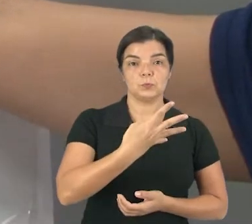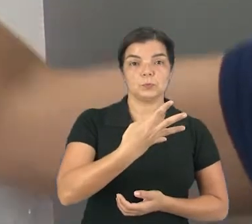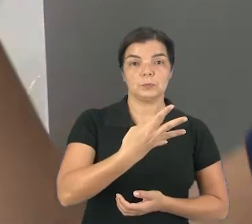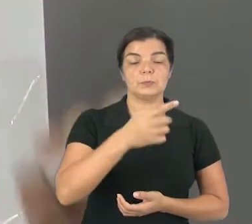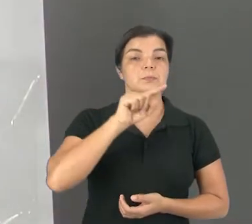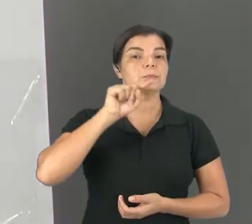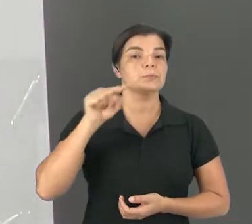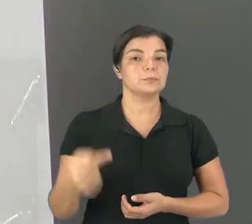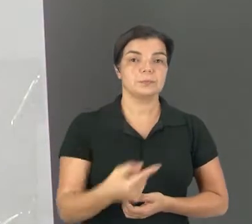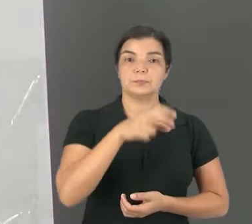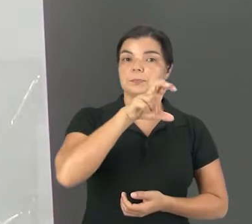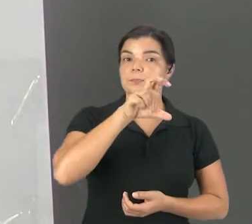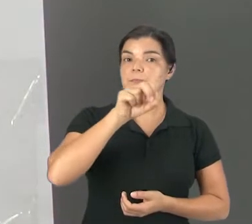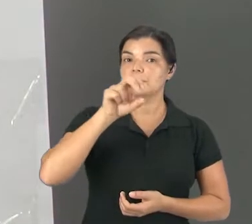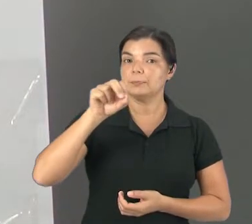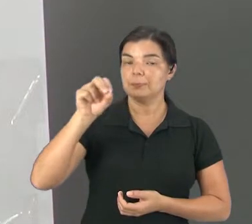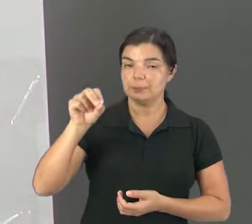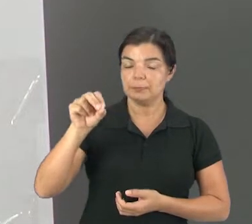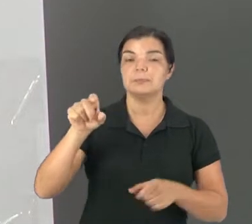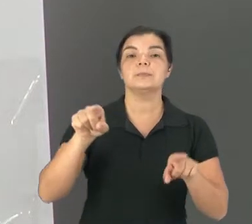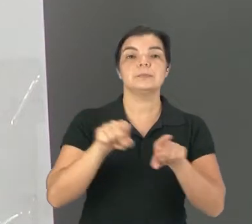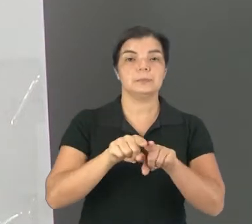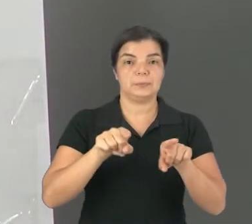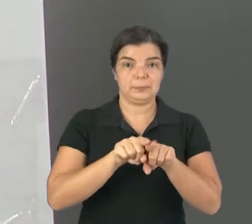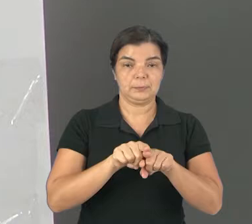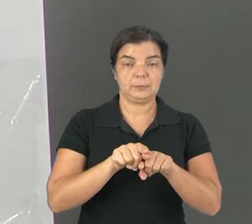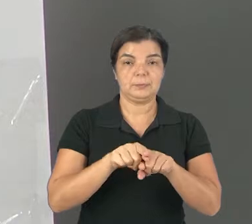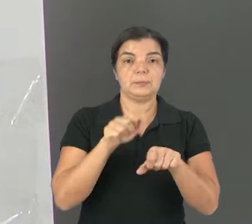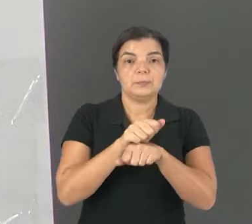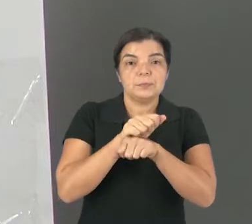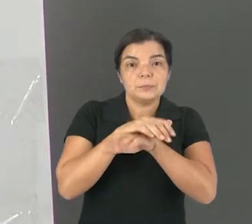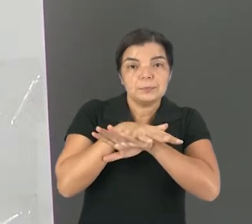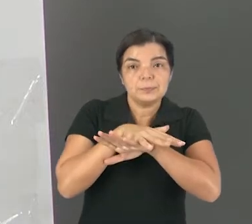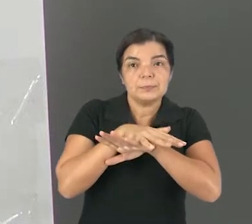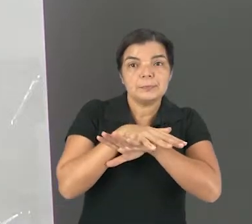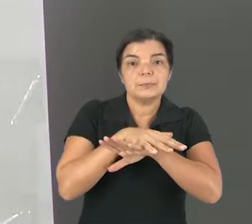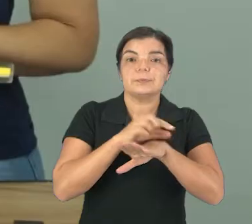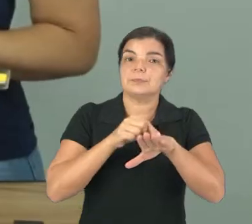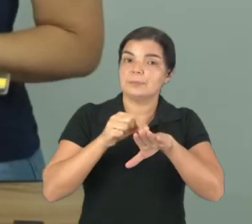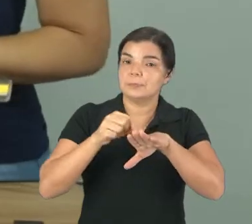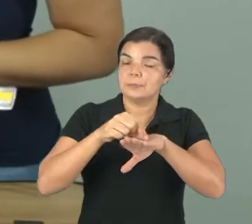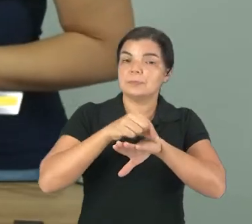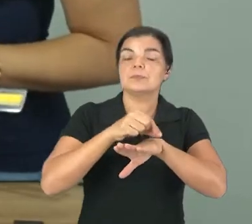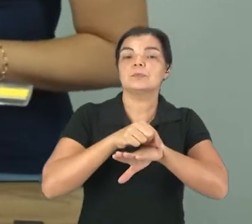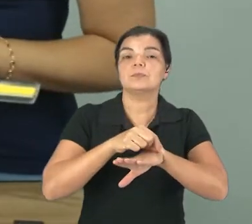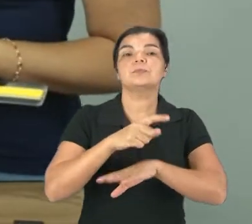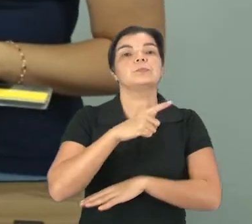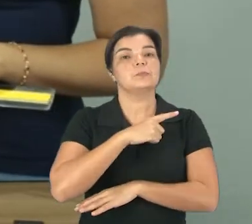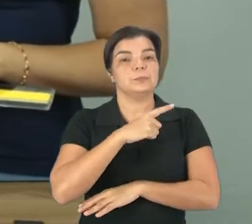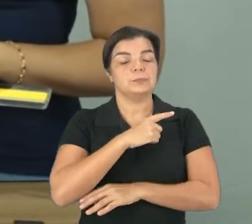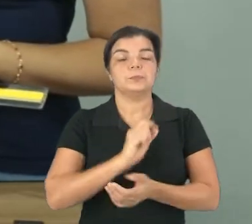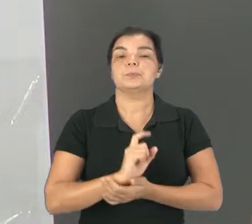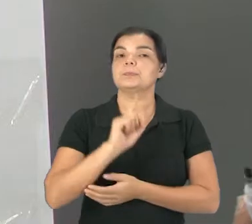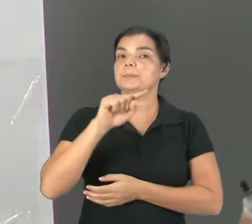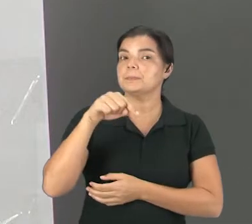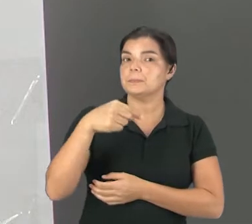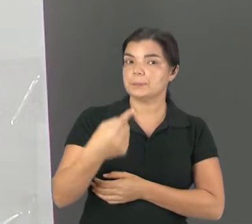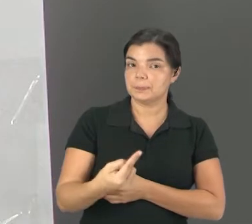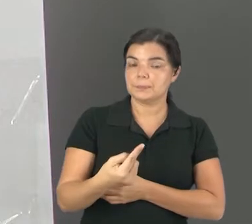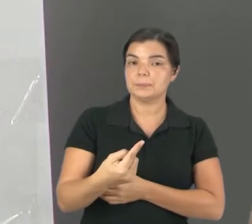4.500 espécies de joaninha. Essa é a primeira informação que nós temos do nosso texto. A